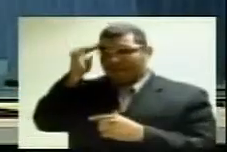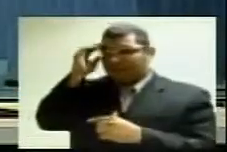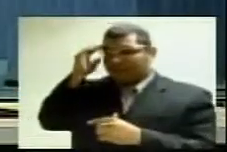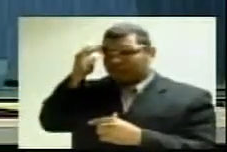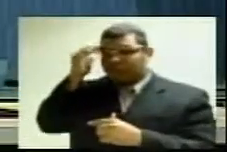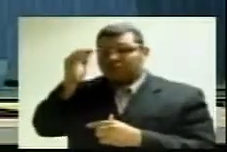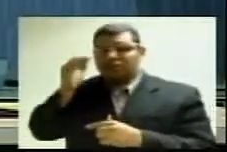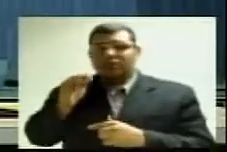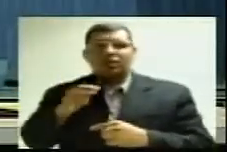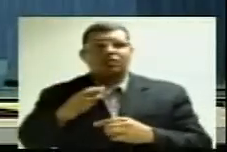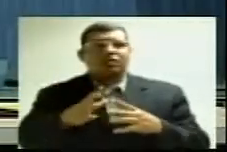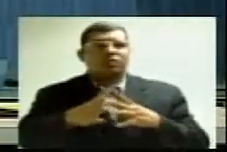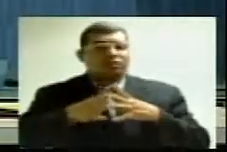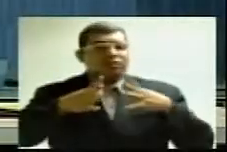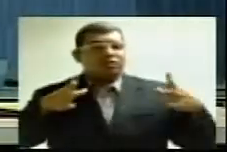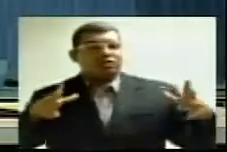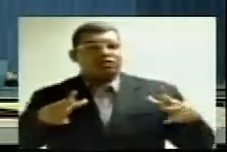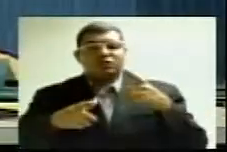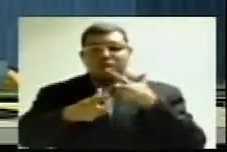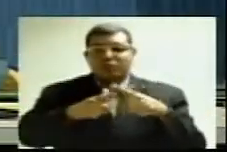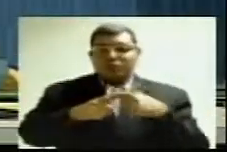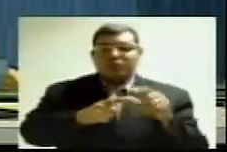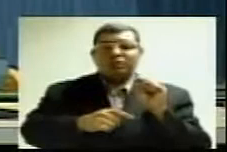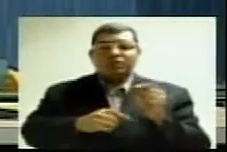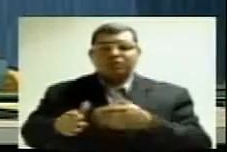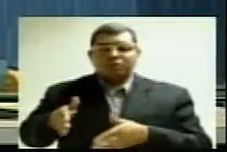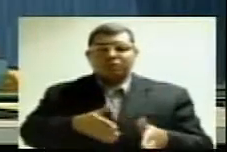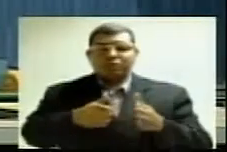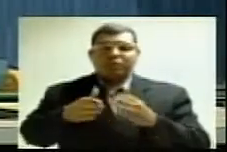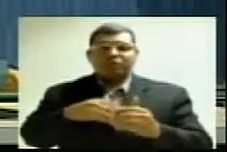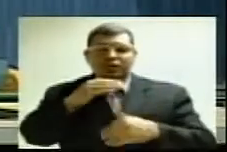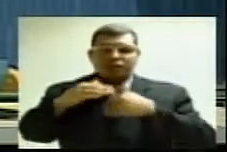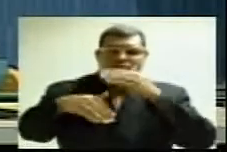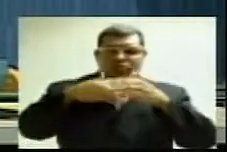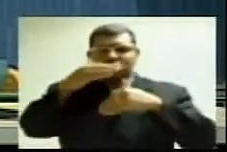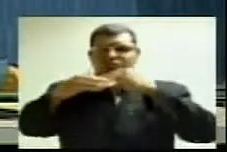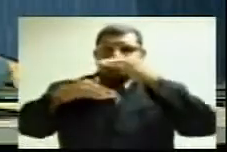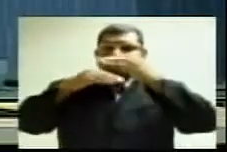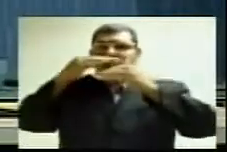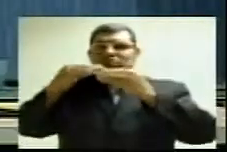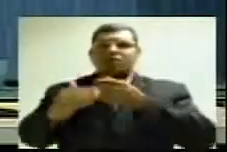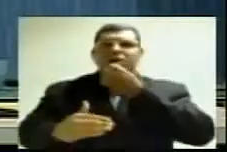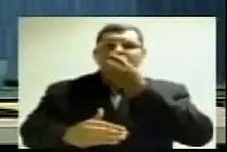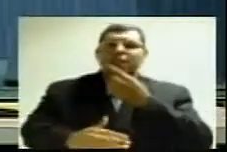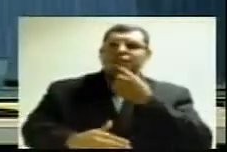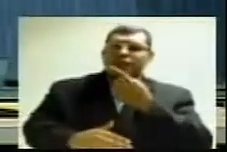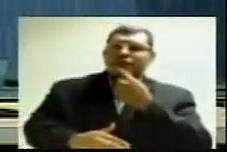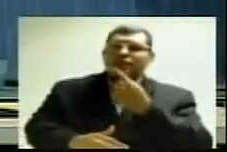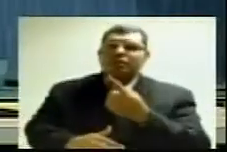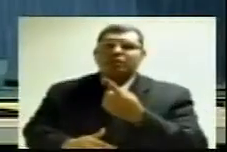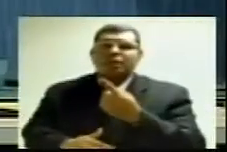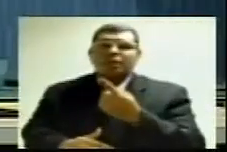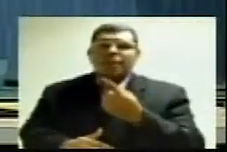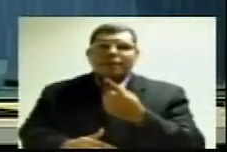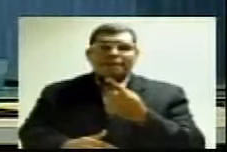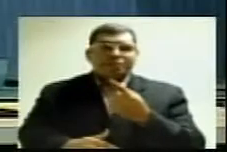a uma polarização e caminhou um certo tempo até bem próximo